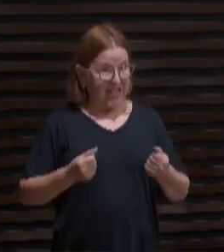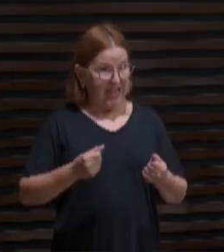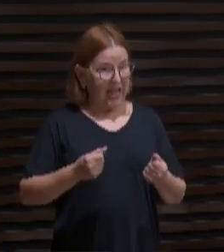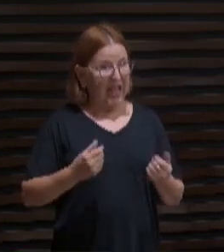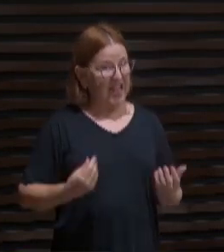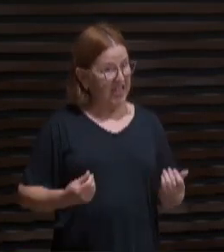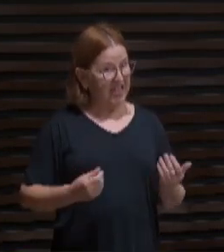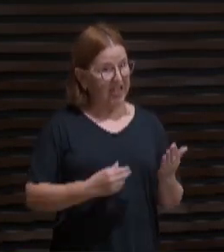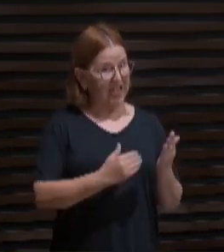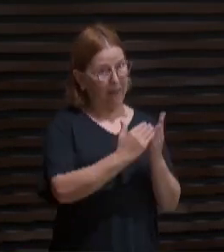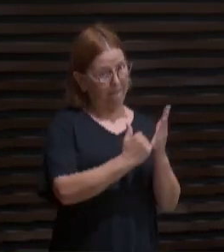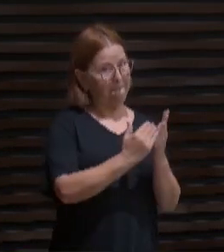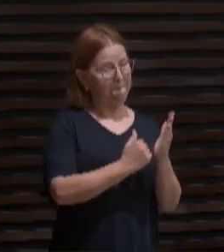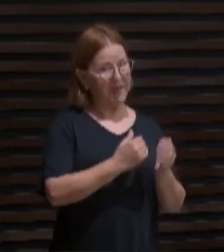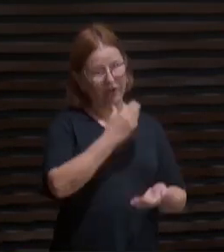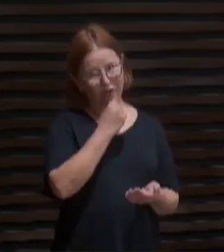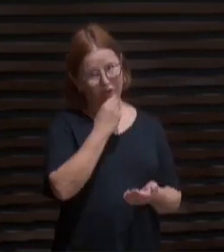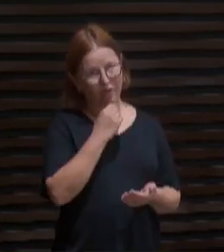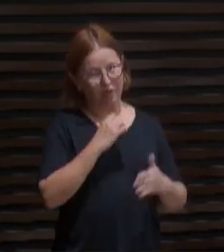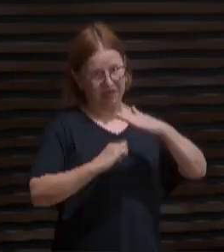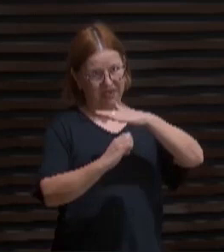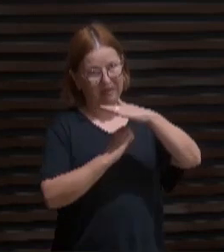E, em muitos casos, ela foi